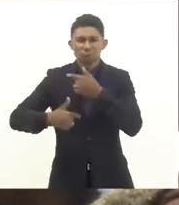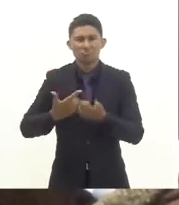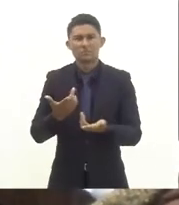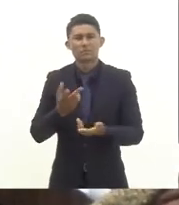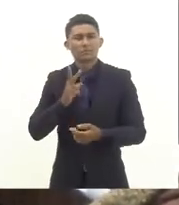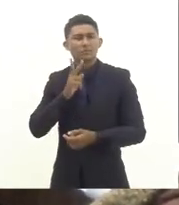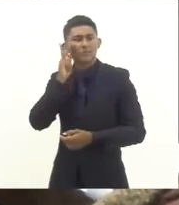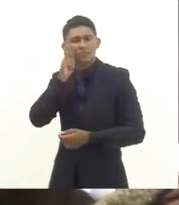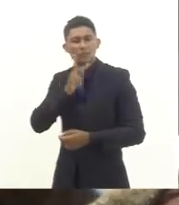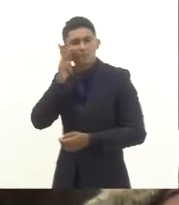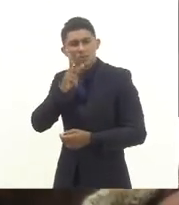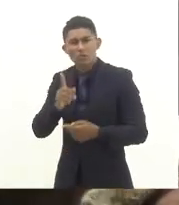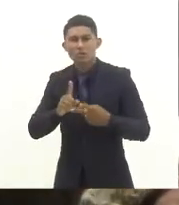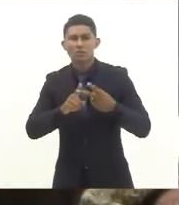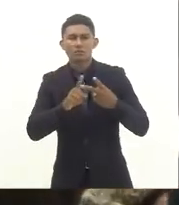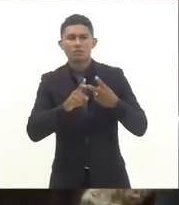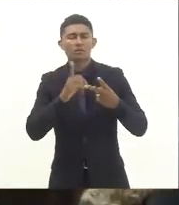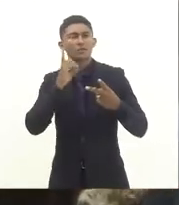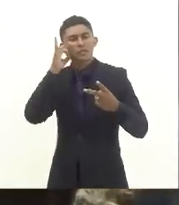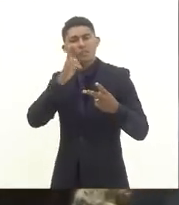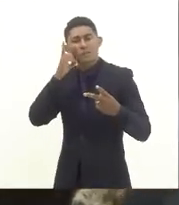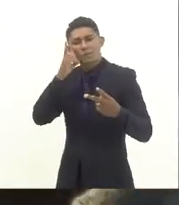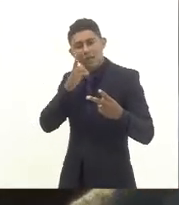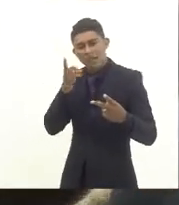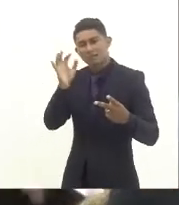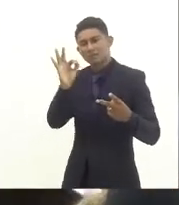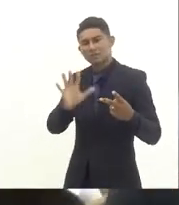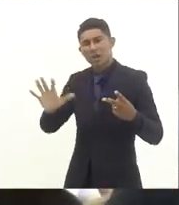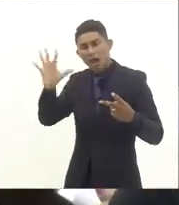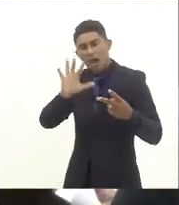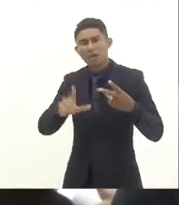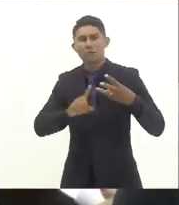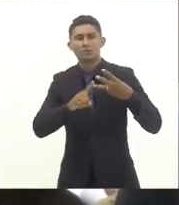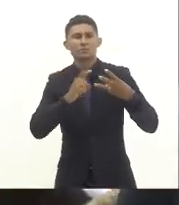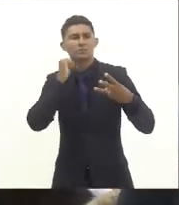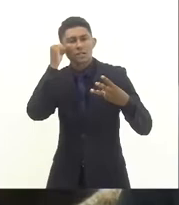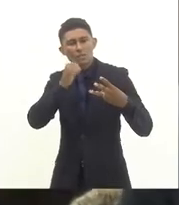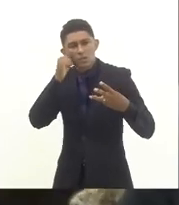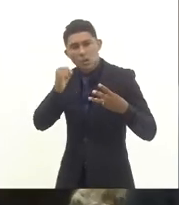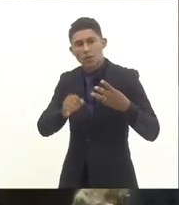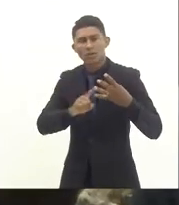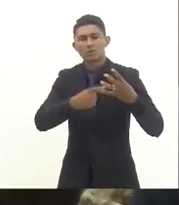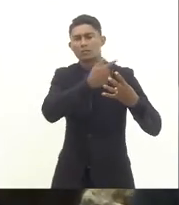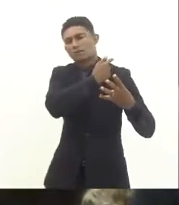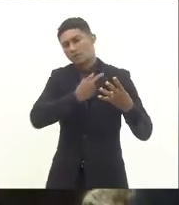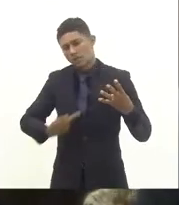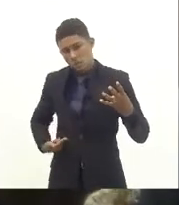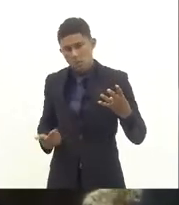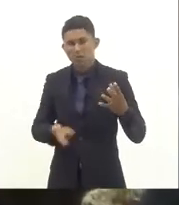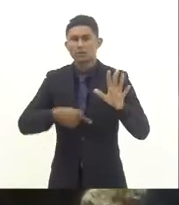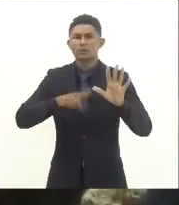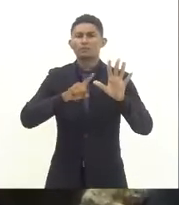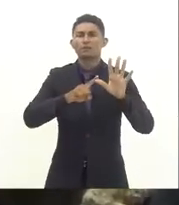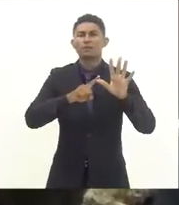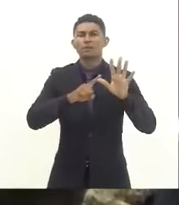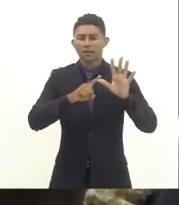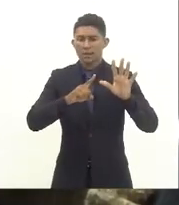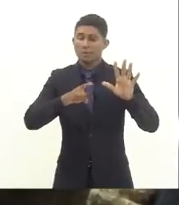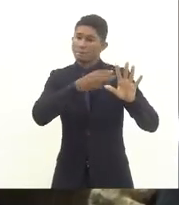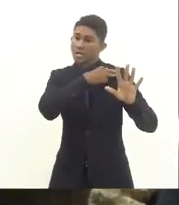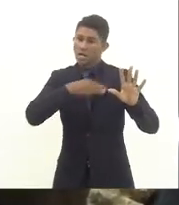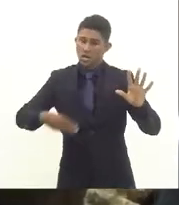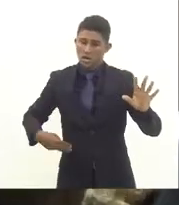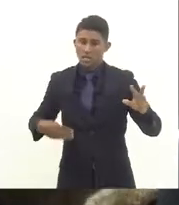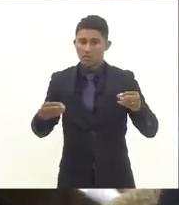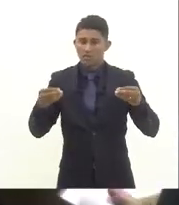vereadora como deputada Federal constituinte Senador A Governadora ministra de Estado então